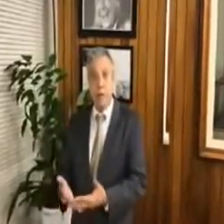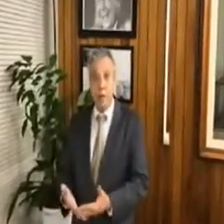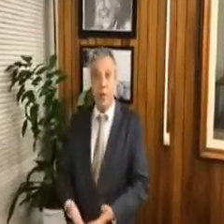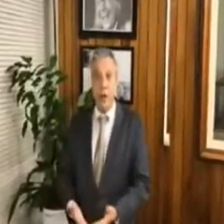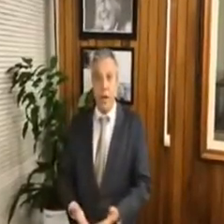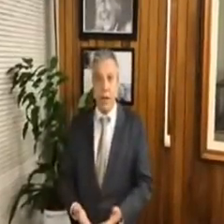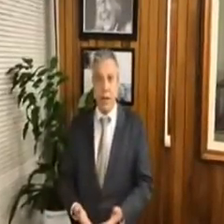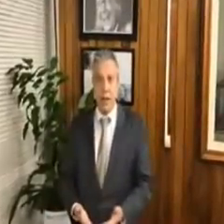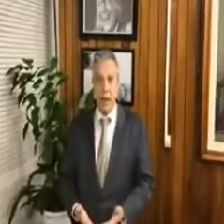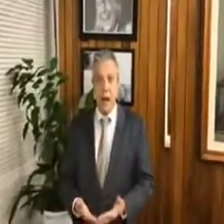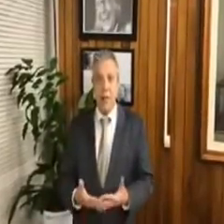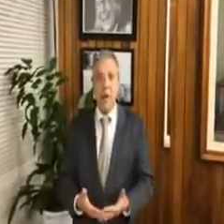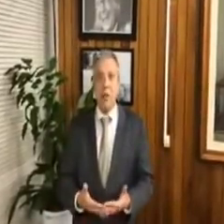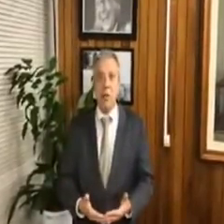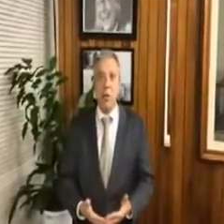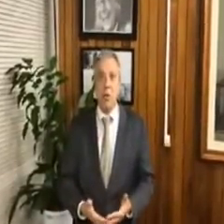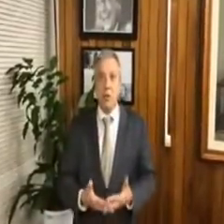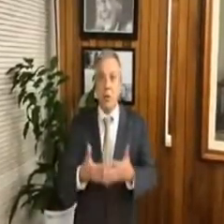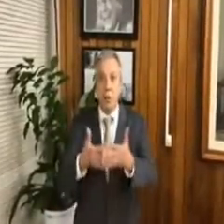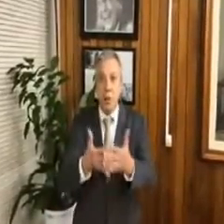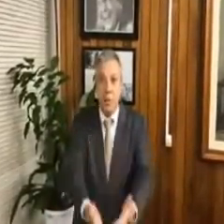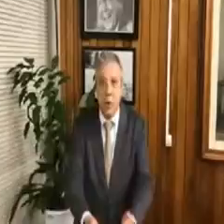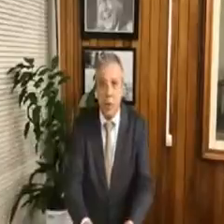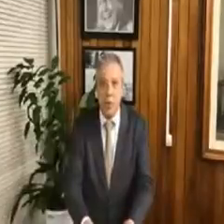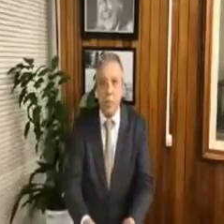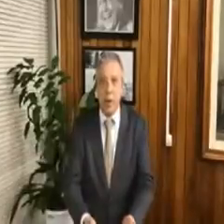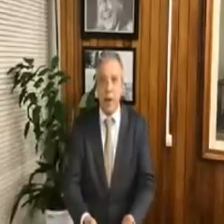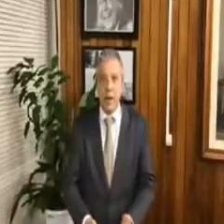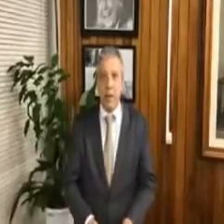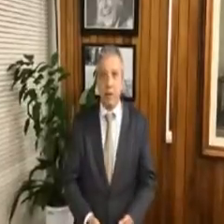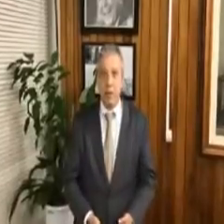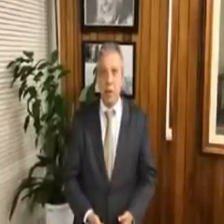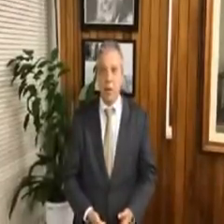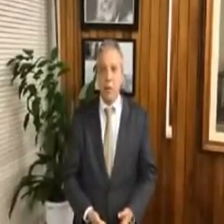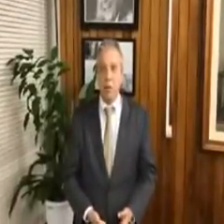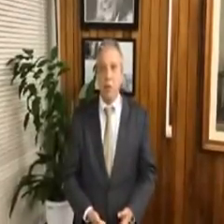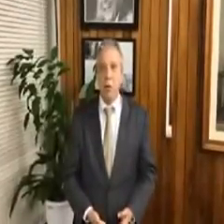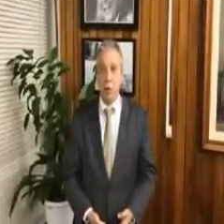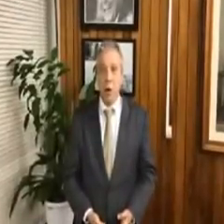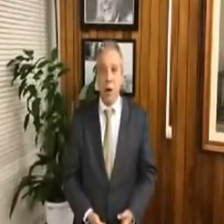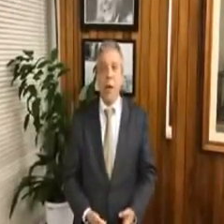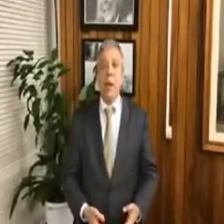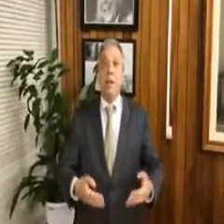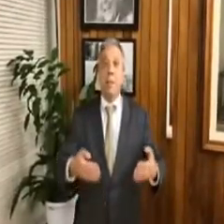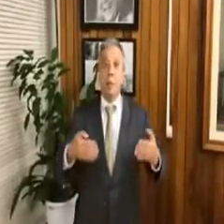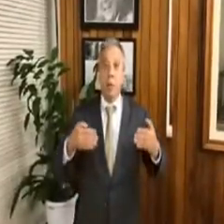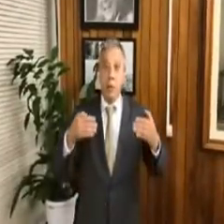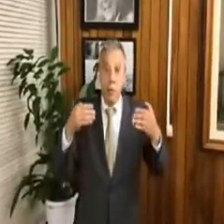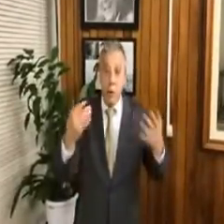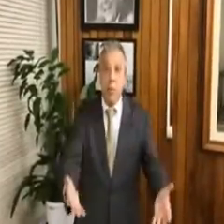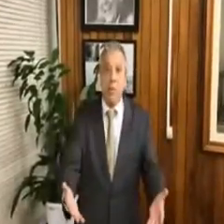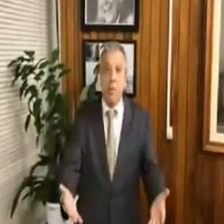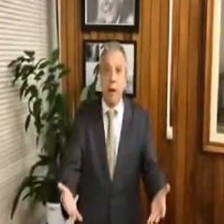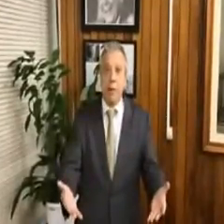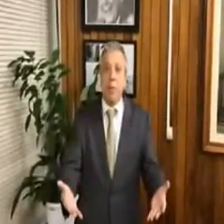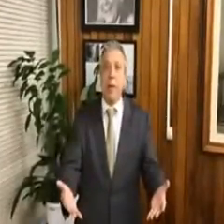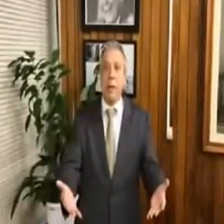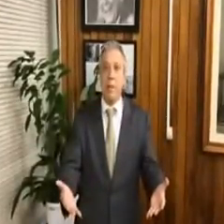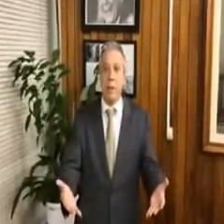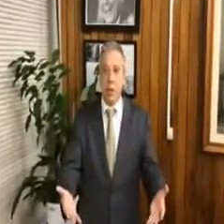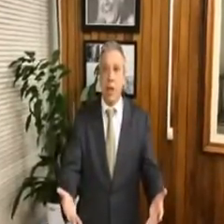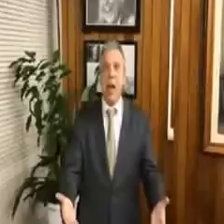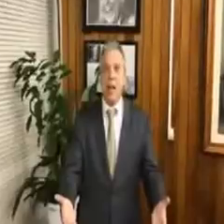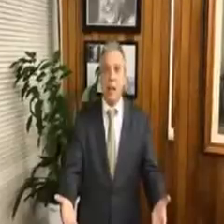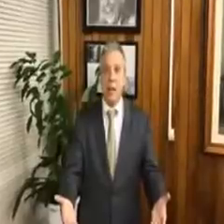os prefeitos regionais. Afinal de contas, nós contribuímos para a eleição do João Dória, contribuímos para